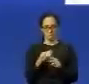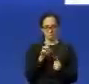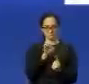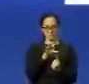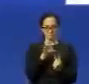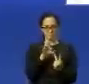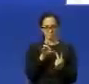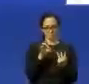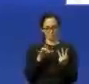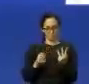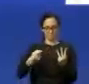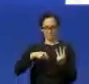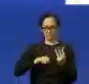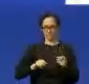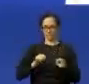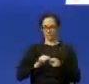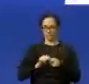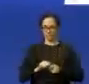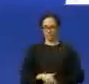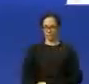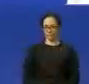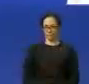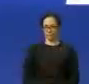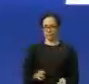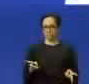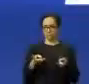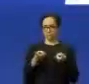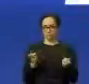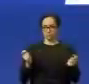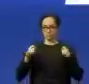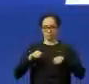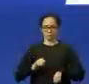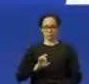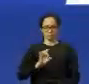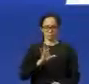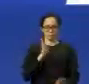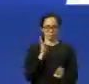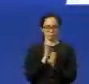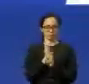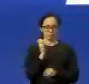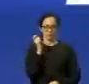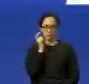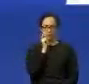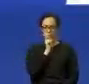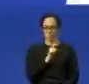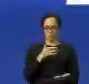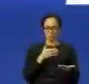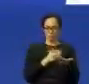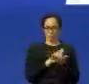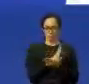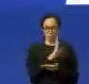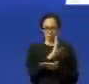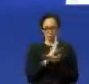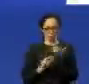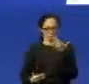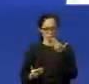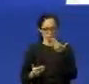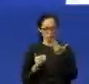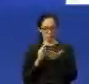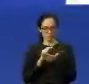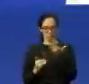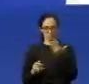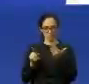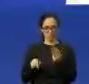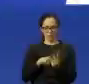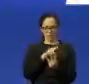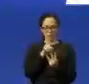X, média do aluno Y, média do aluno Z. Você vai ver que o único que consegue ser aprovado, reprovado aí no caso, né, é